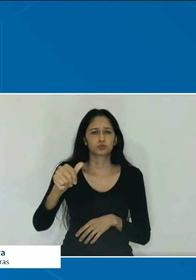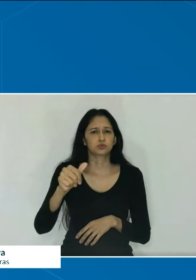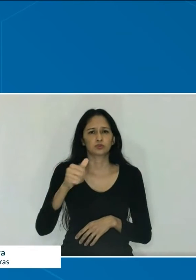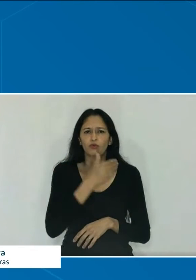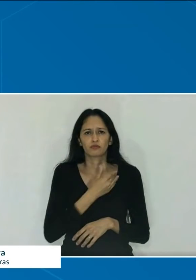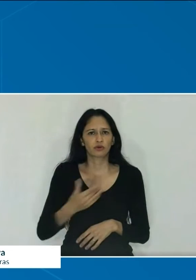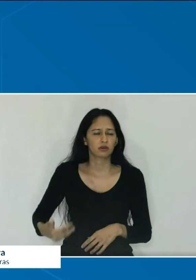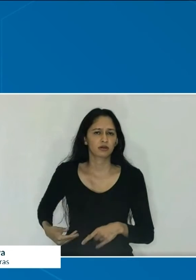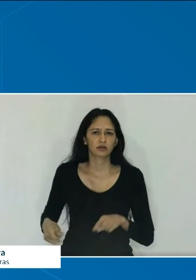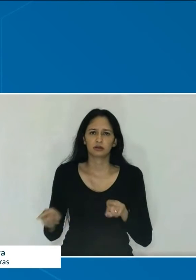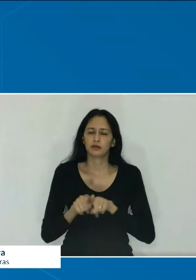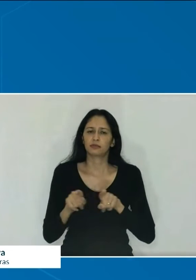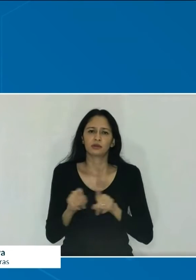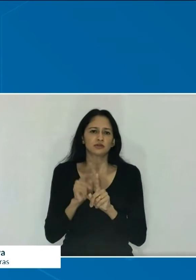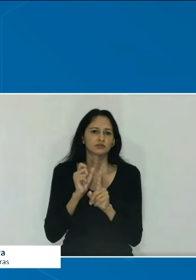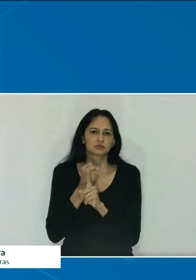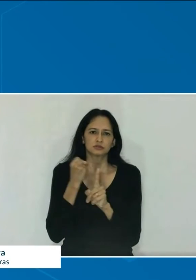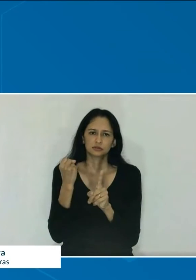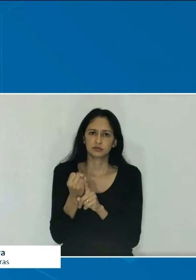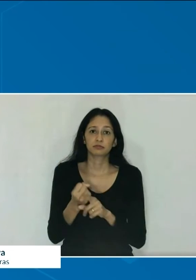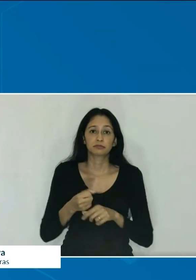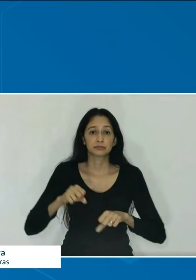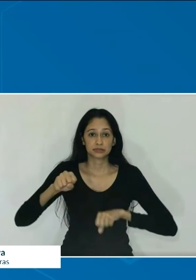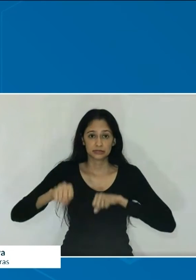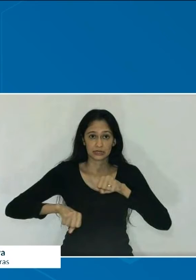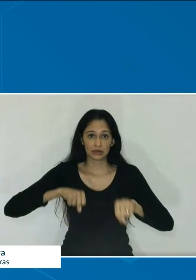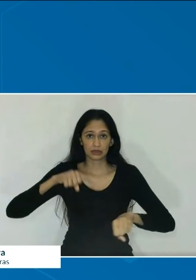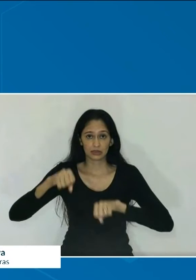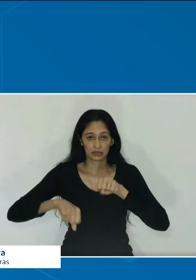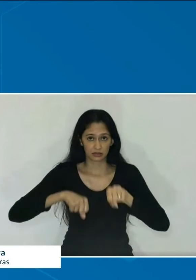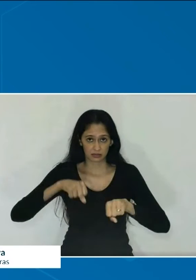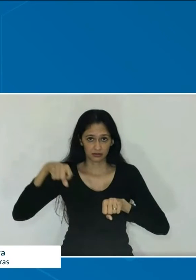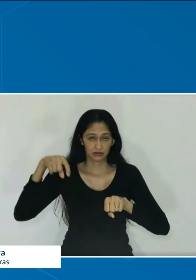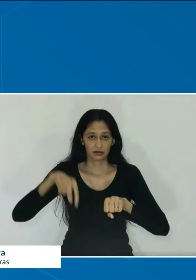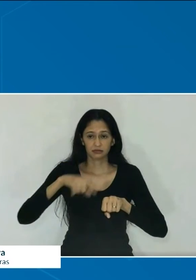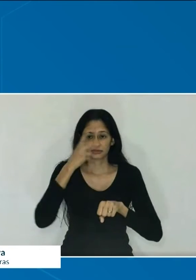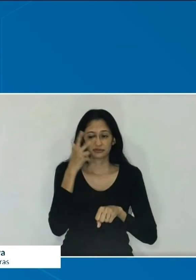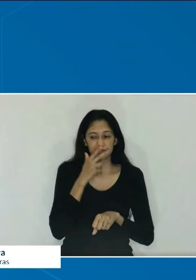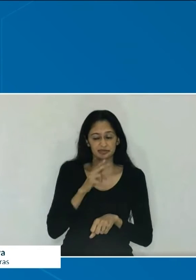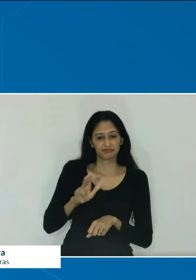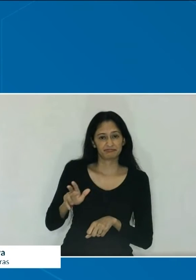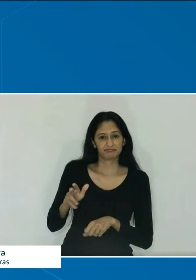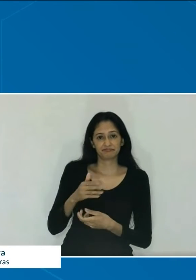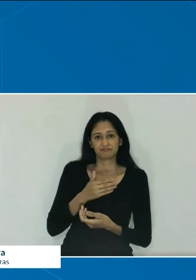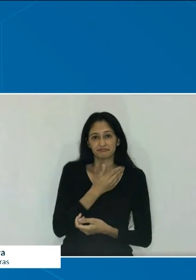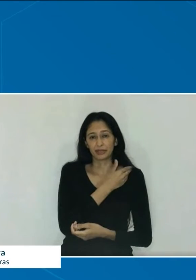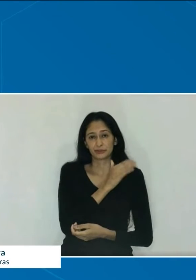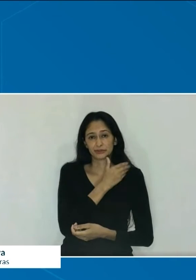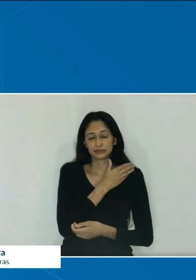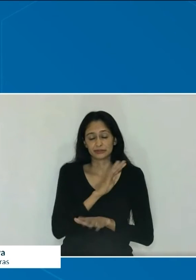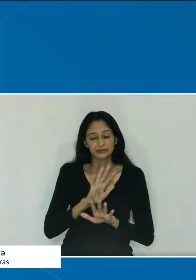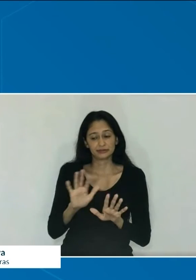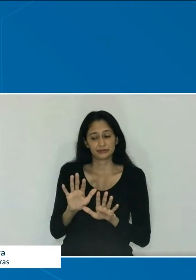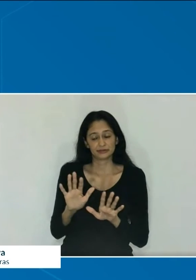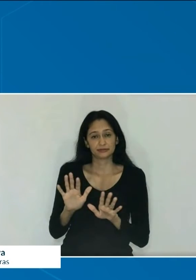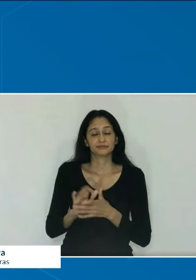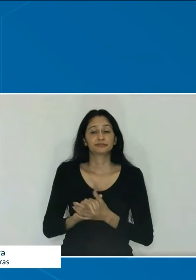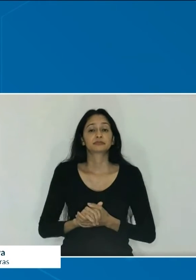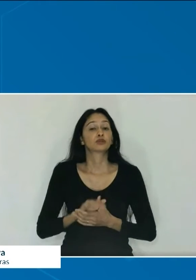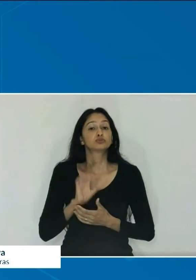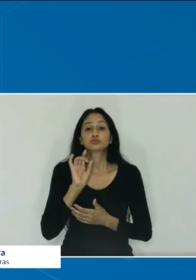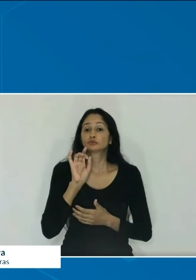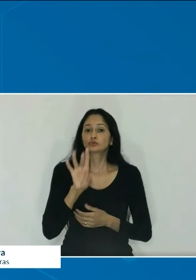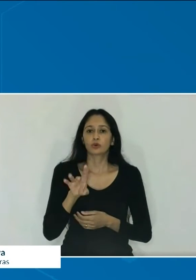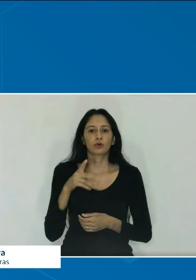sociedade. Até o transporte por bicicleta ainda tem um preconceito muito grande. Então, isso não se dá apenas no